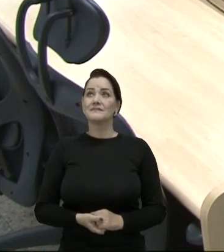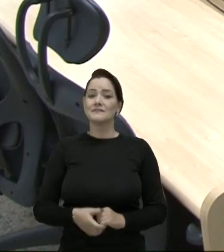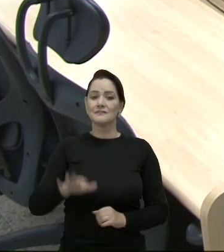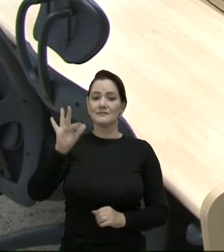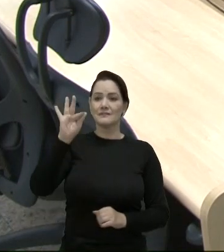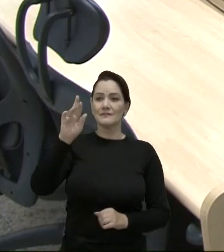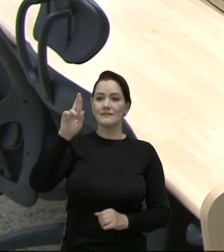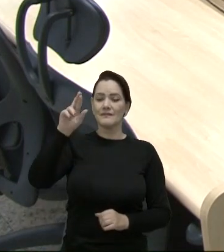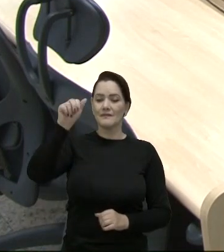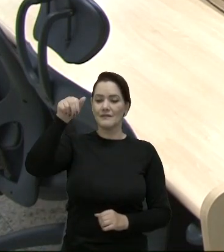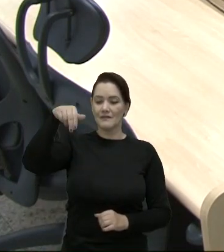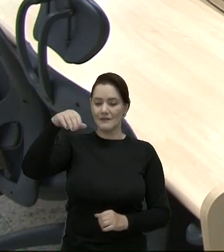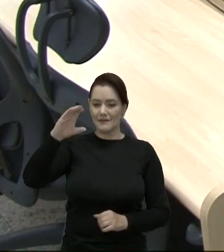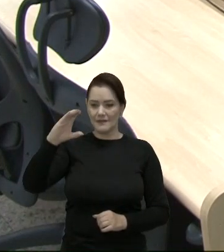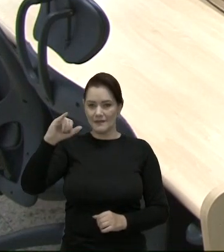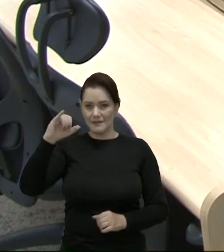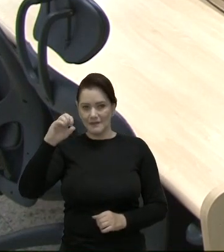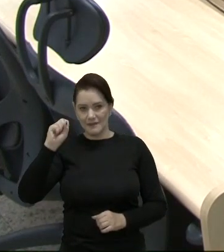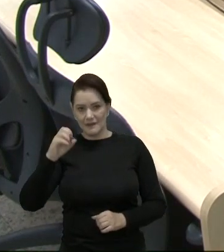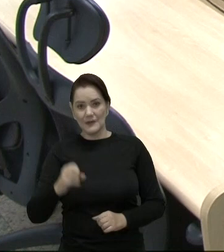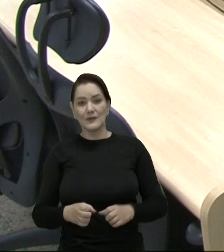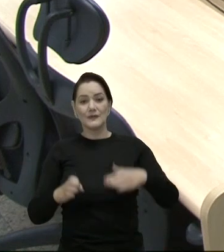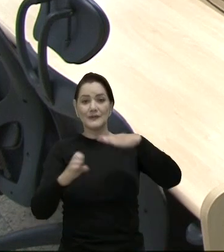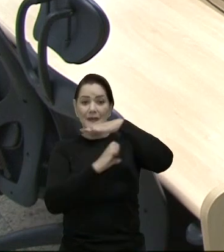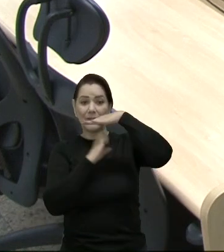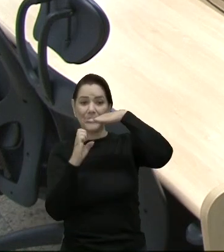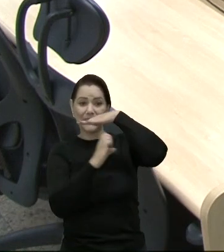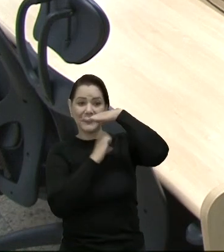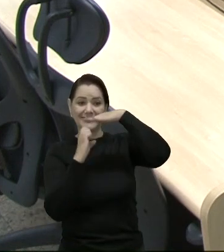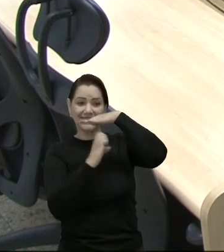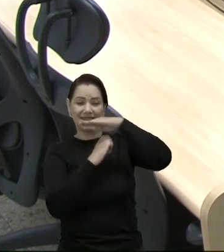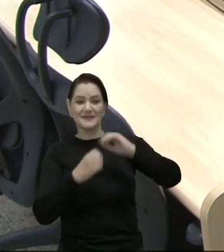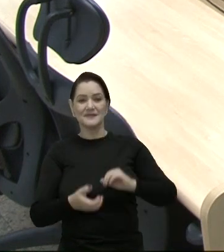Francisco Jardiel da Silva, empresário.